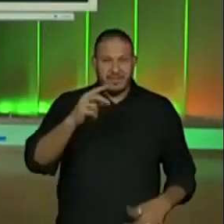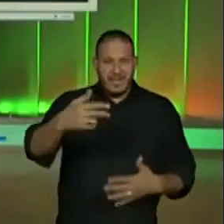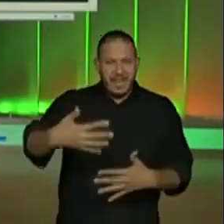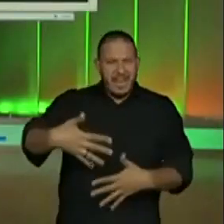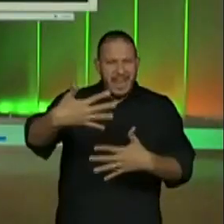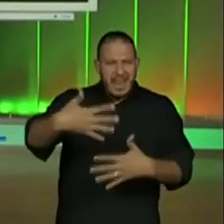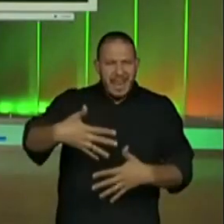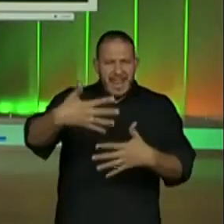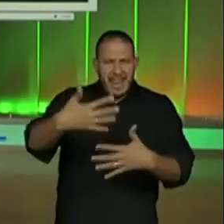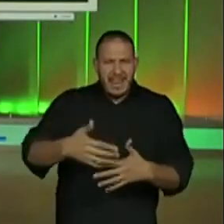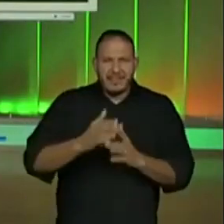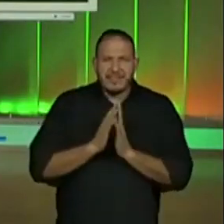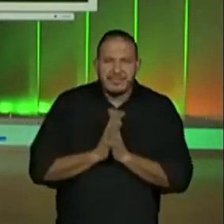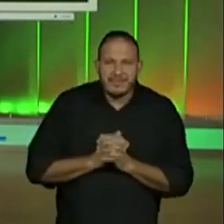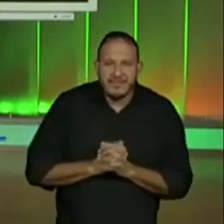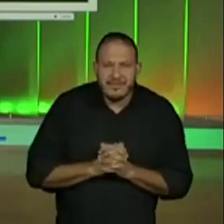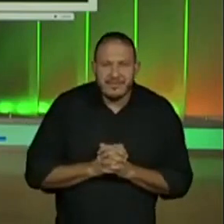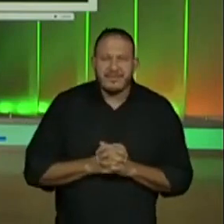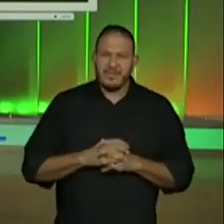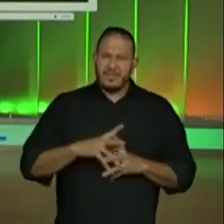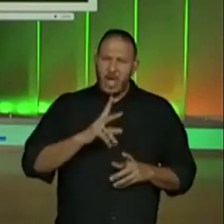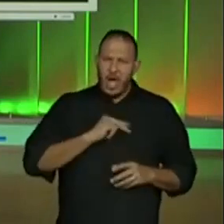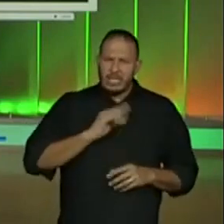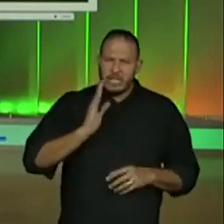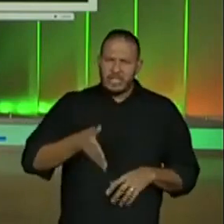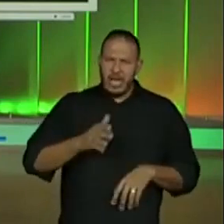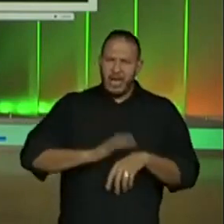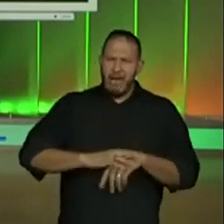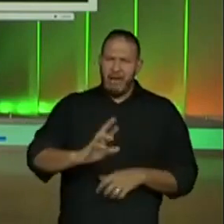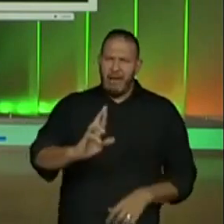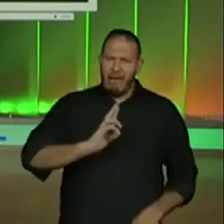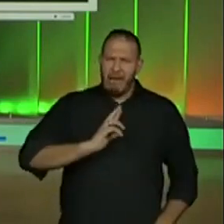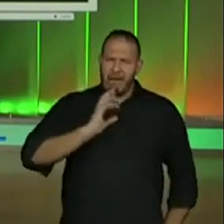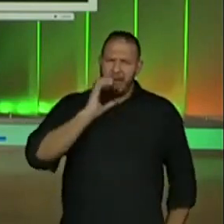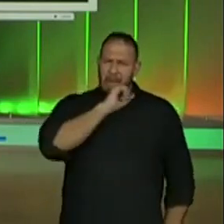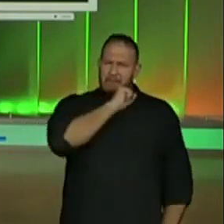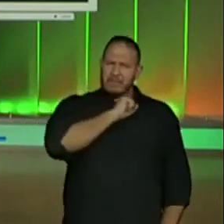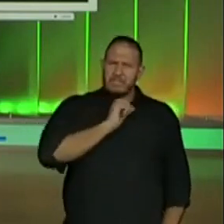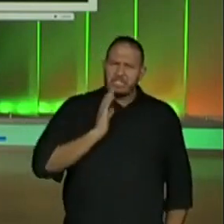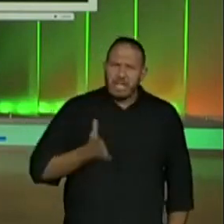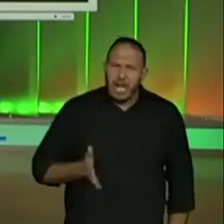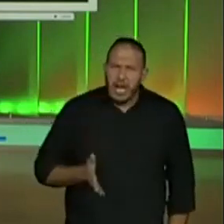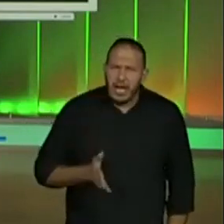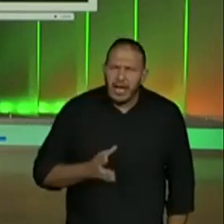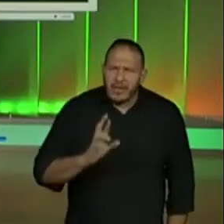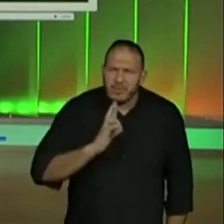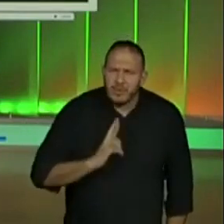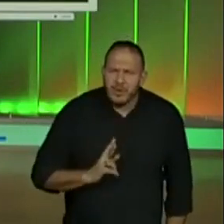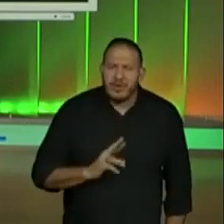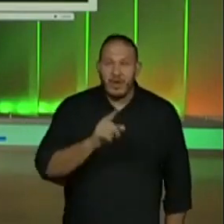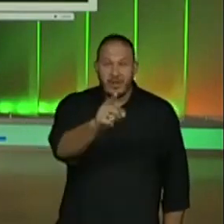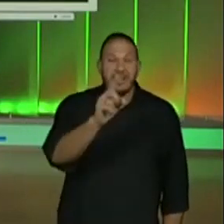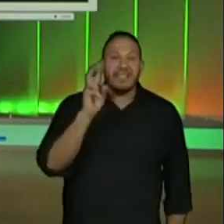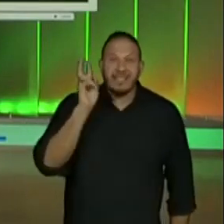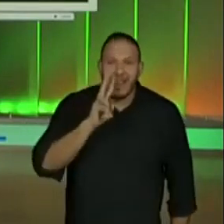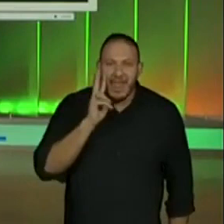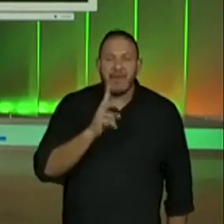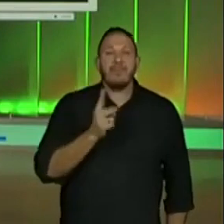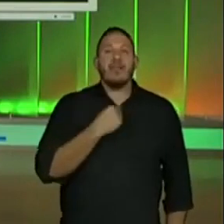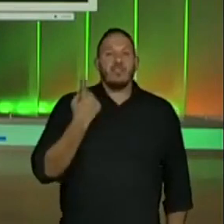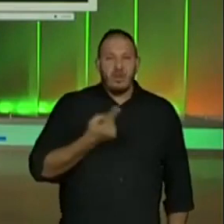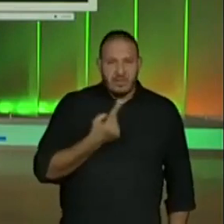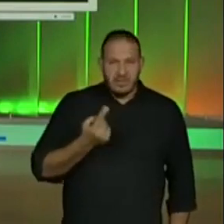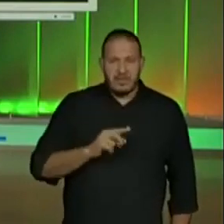chat, pois não? Nossa, já tem respostas aí, que rápidos! Vocês lembram que a nossa